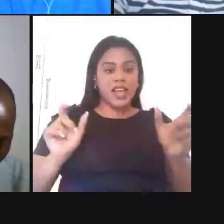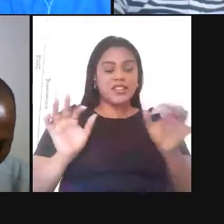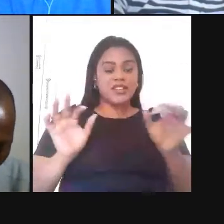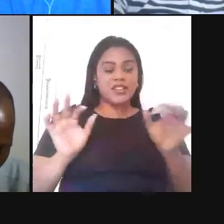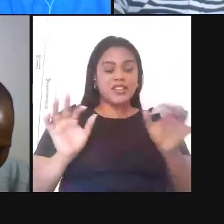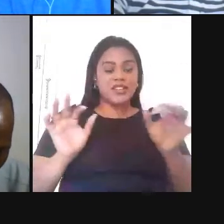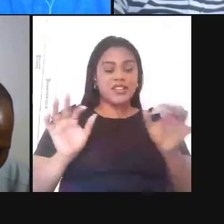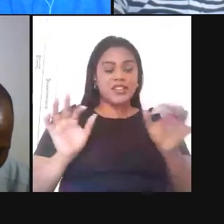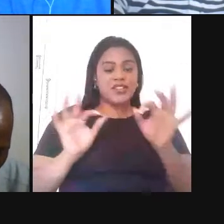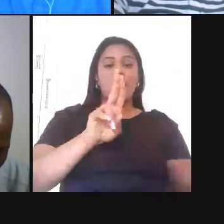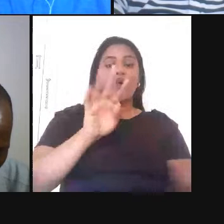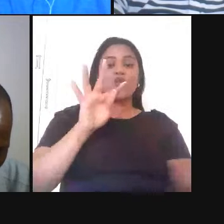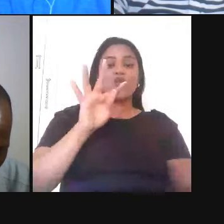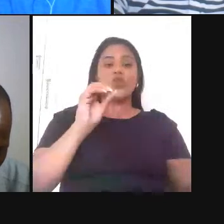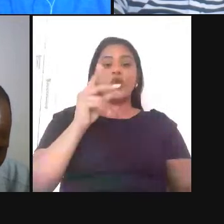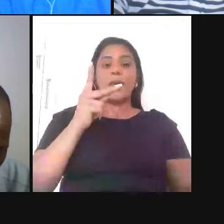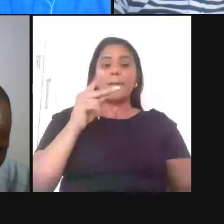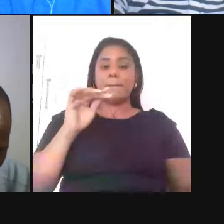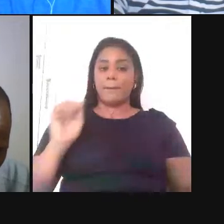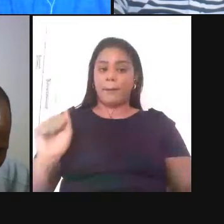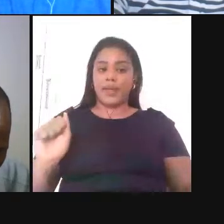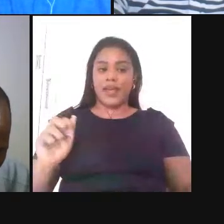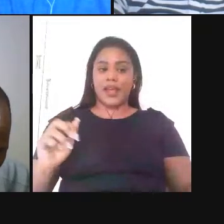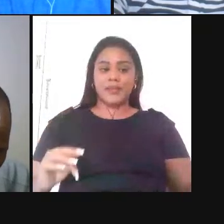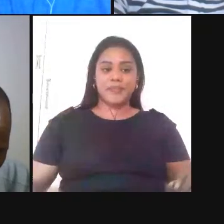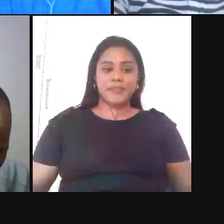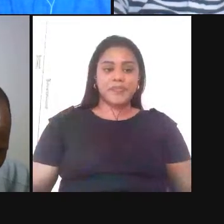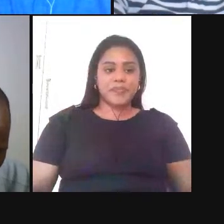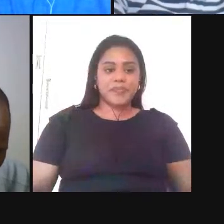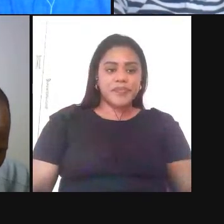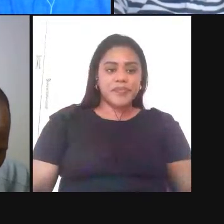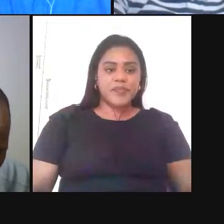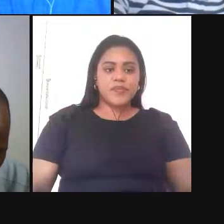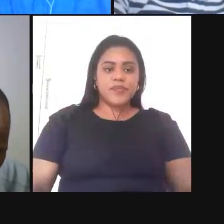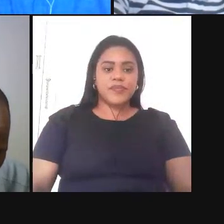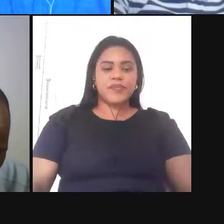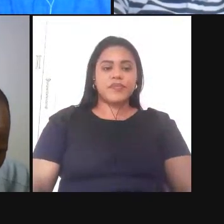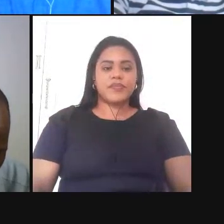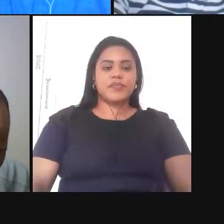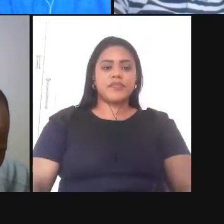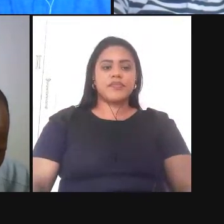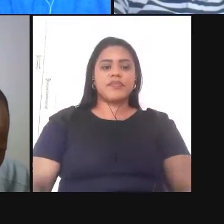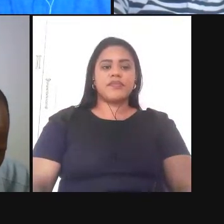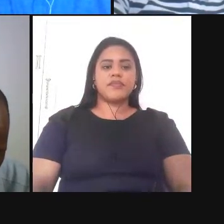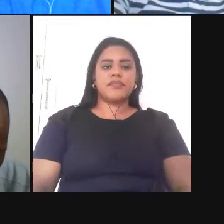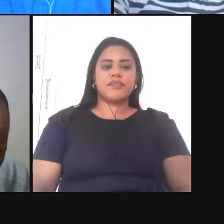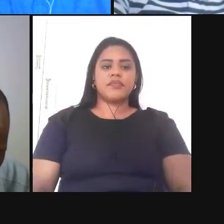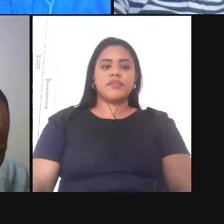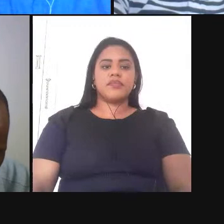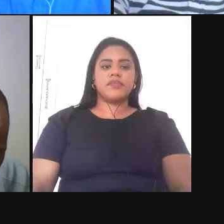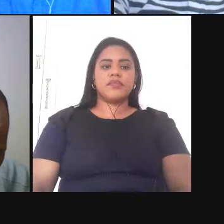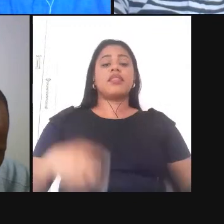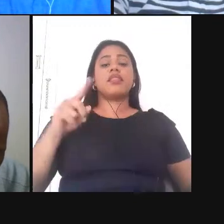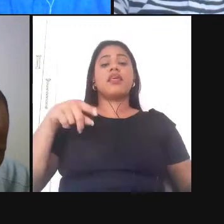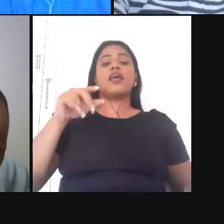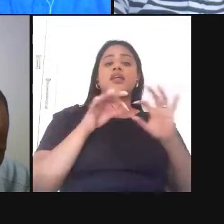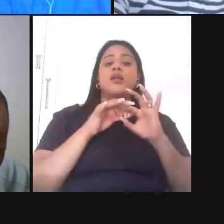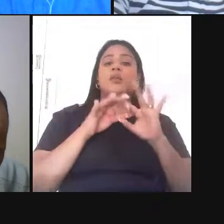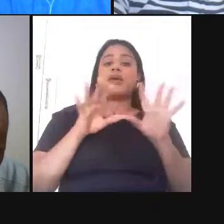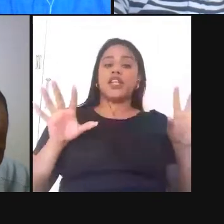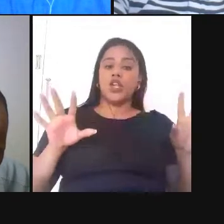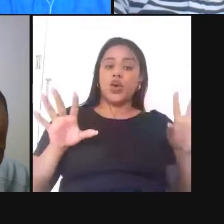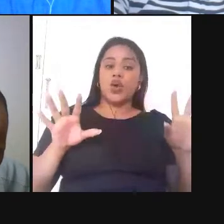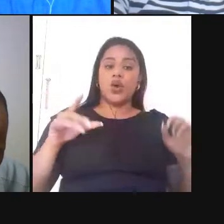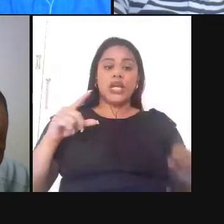Digamos assim, os libertadores tornam-se personagens e aparecem no meu livro